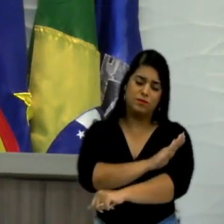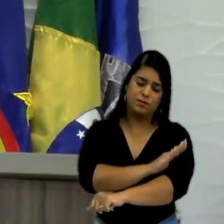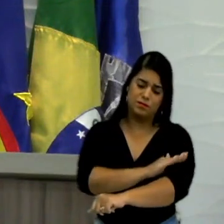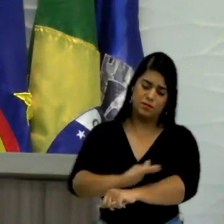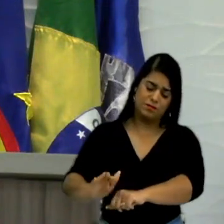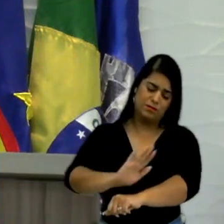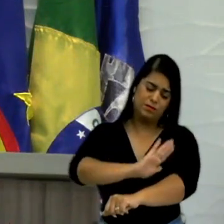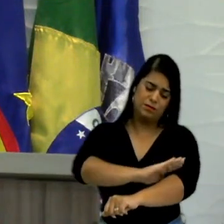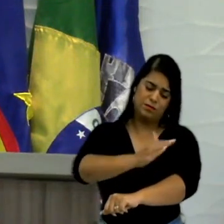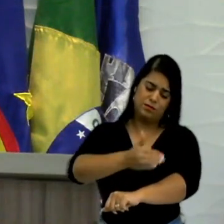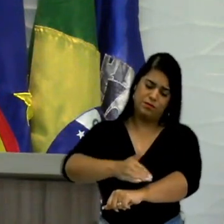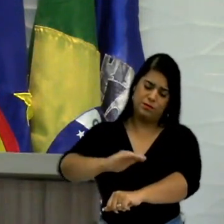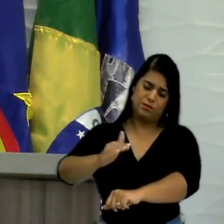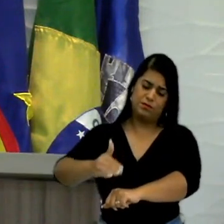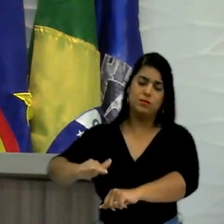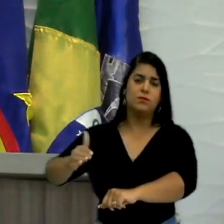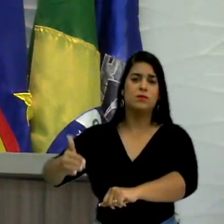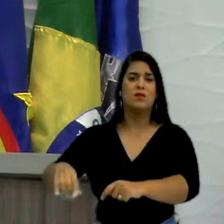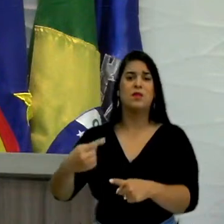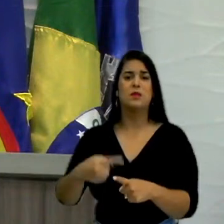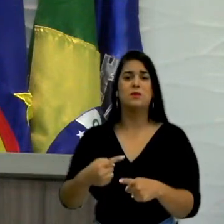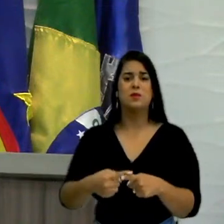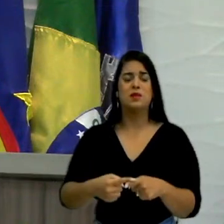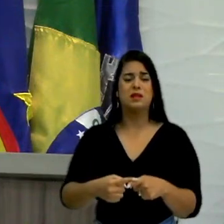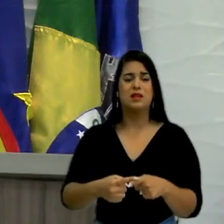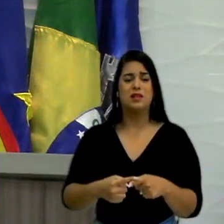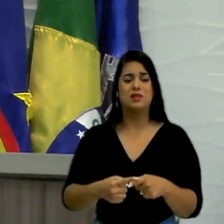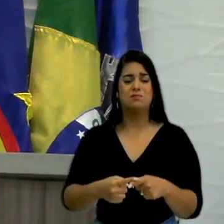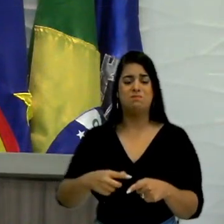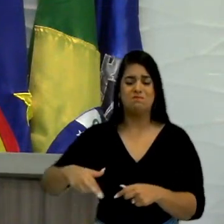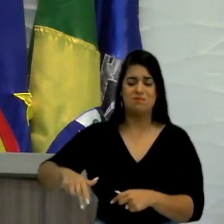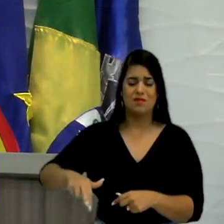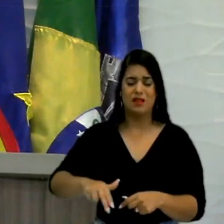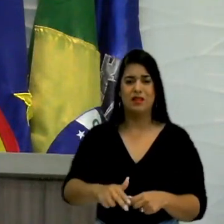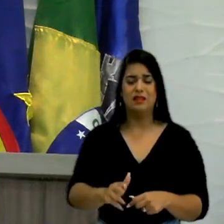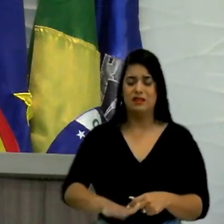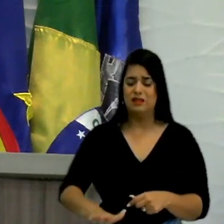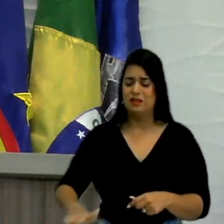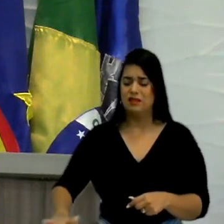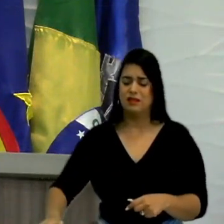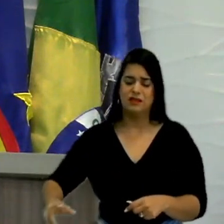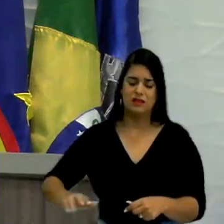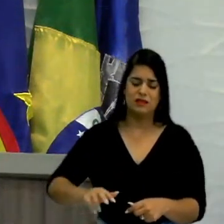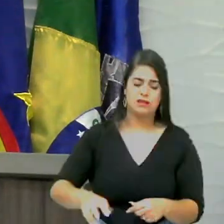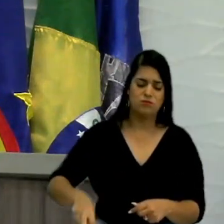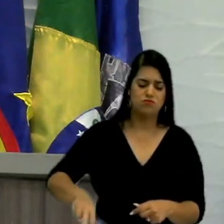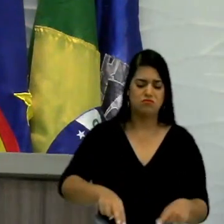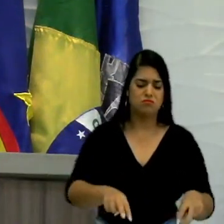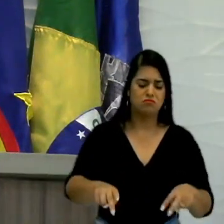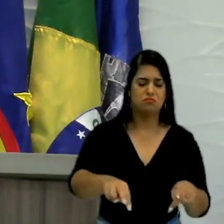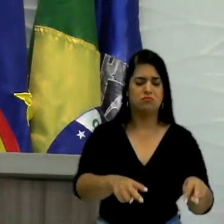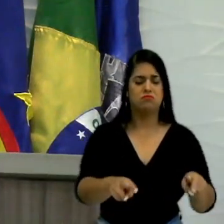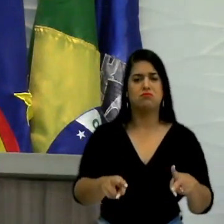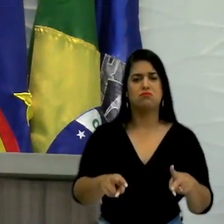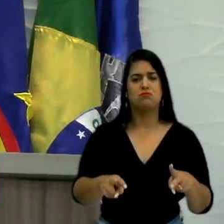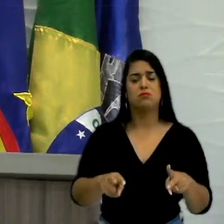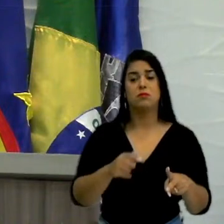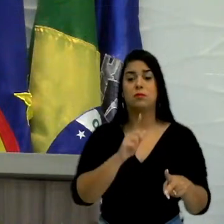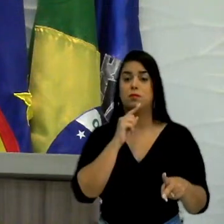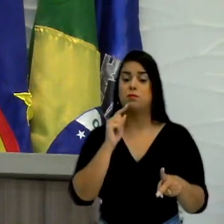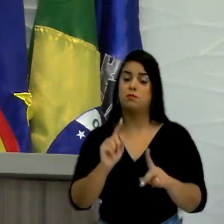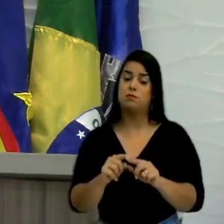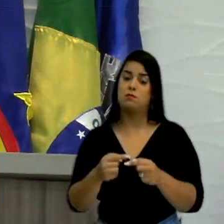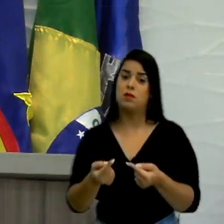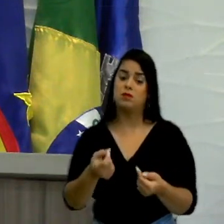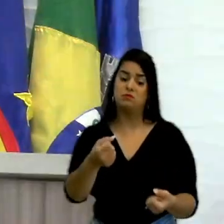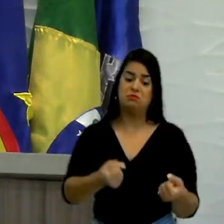avenida principal, tendo em vista que tem muito movimento, muita criança morando ali no bairro e o pessoal não respeita